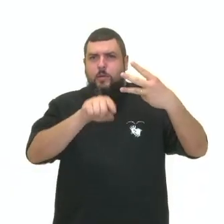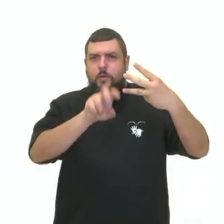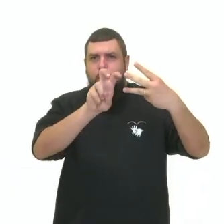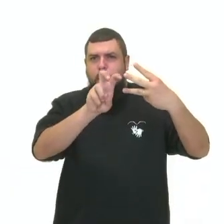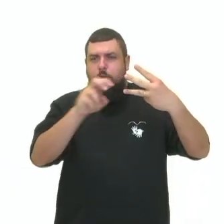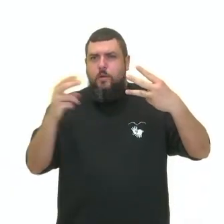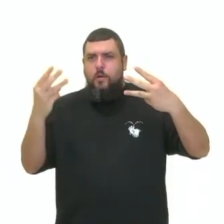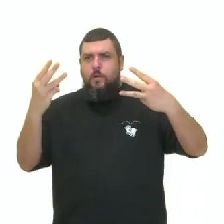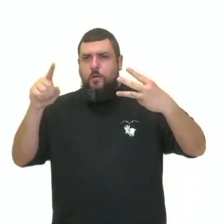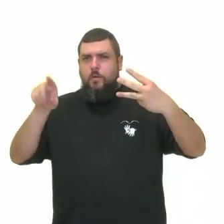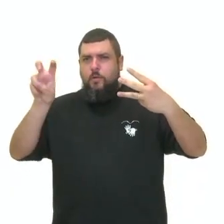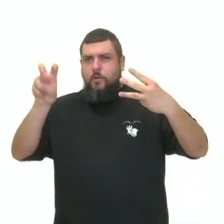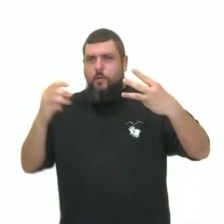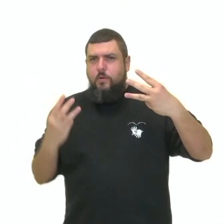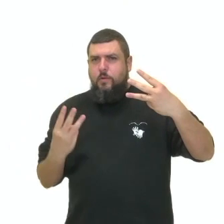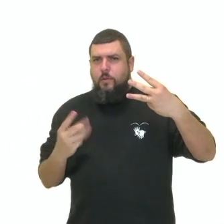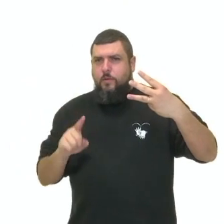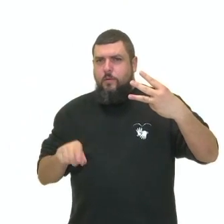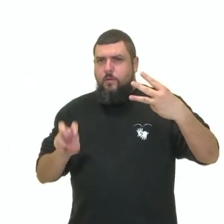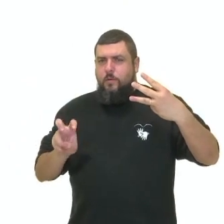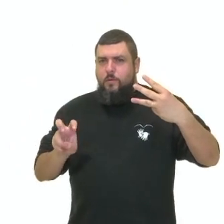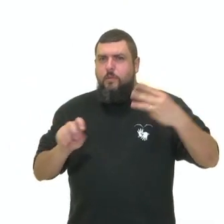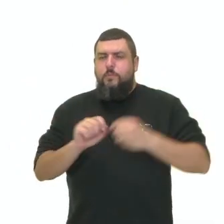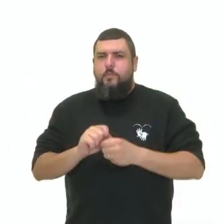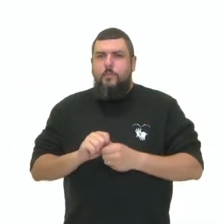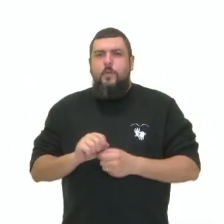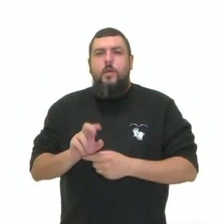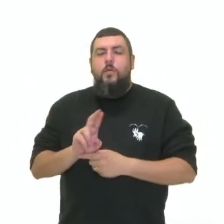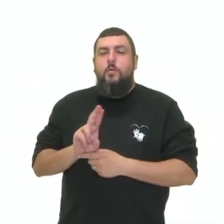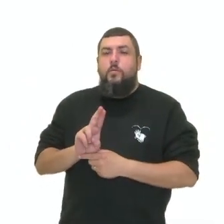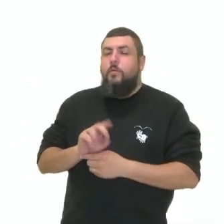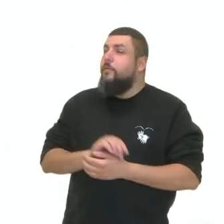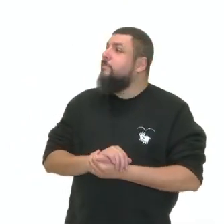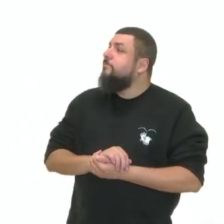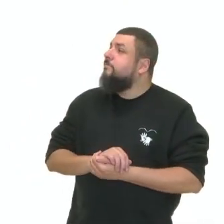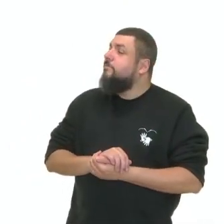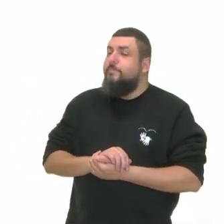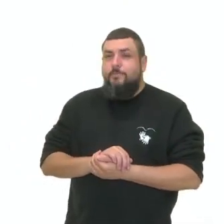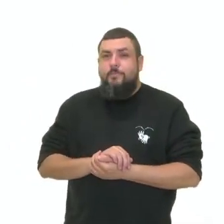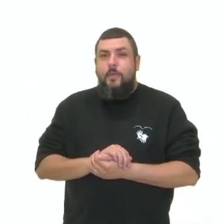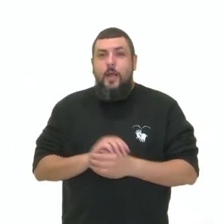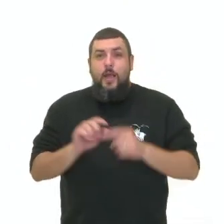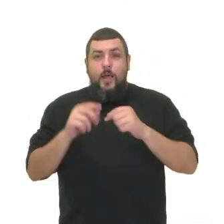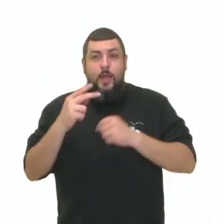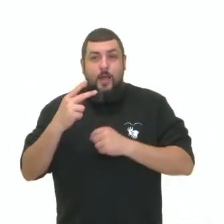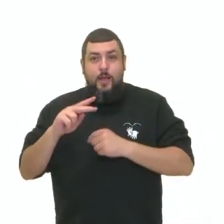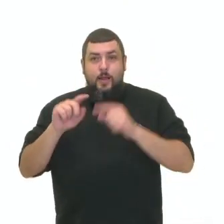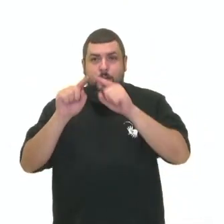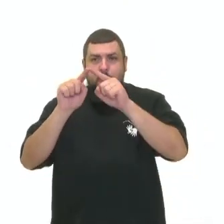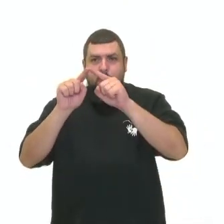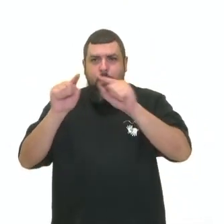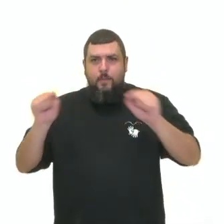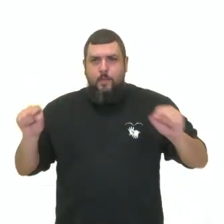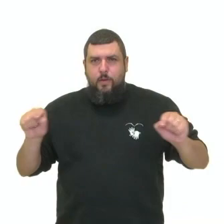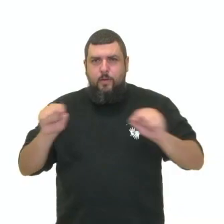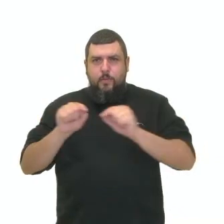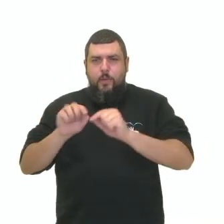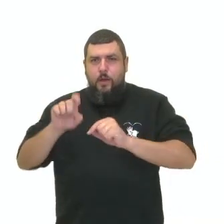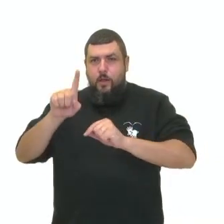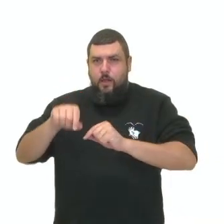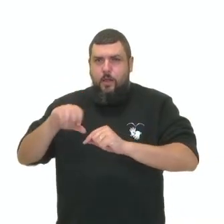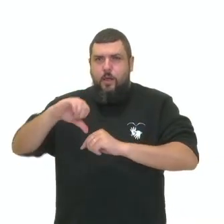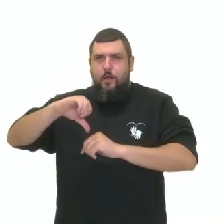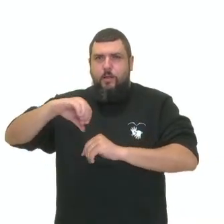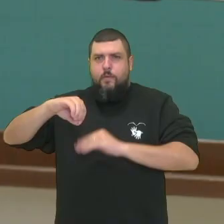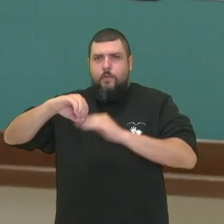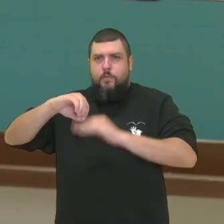é equilátero e eu chamo ele de acutângulo, porque os três ângulos internos são menores do que 90